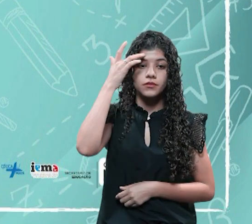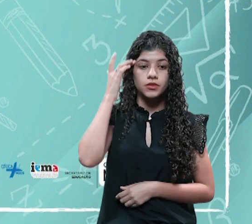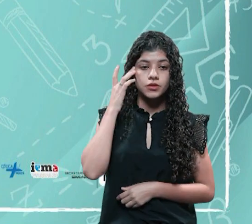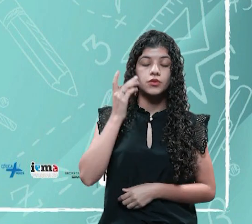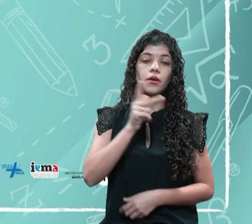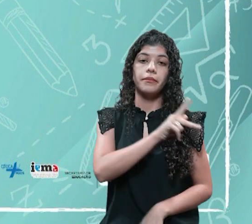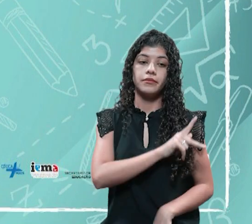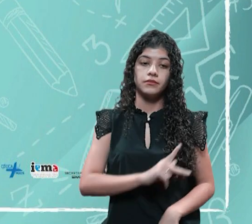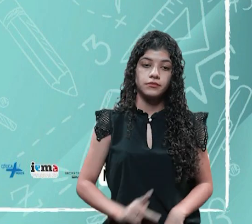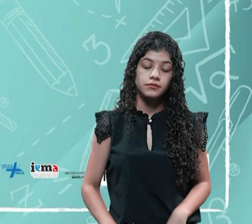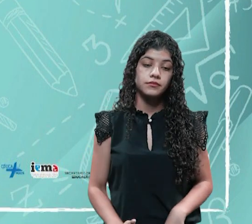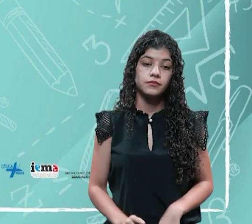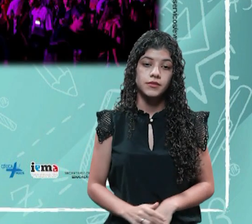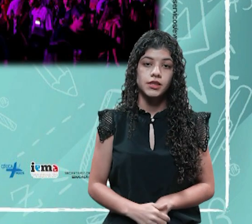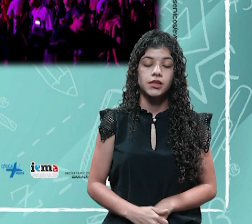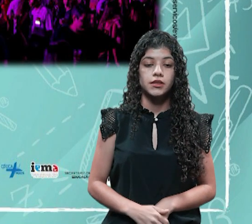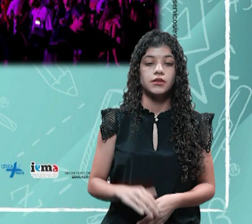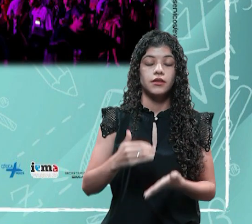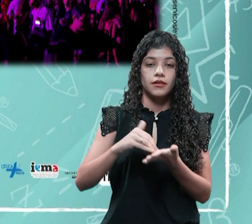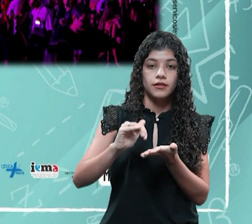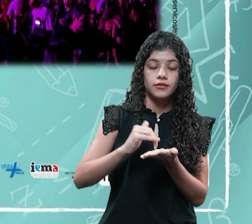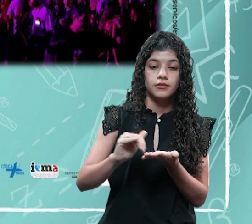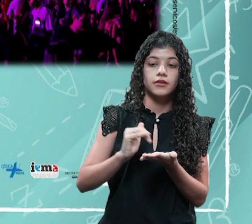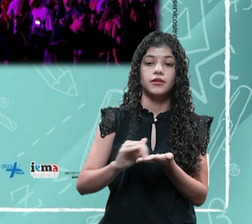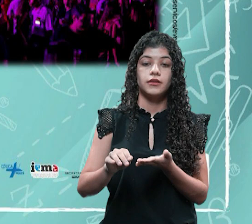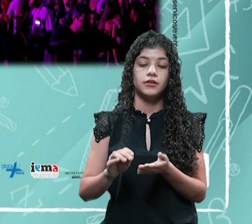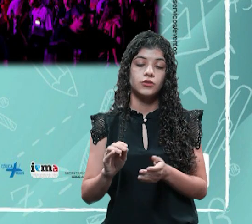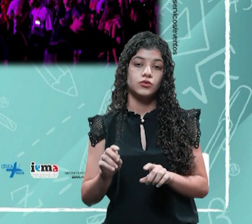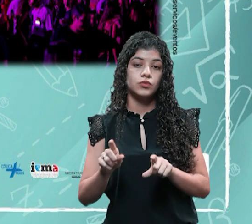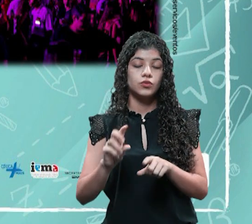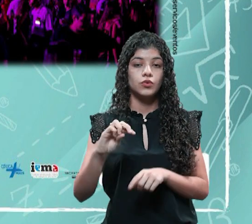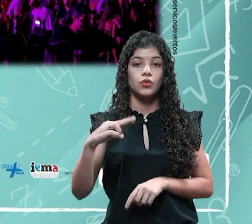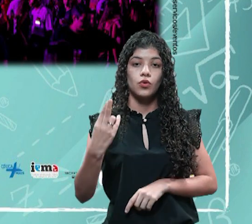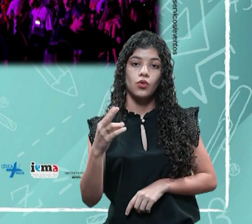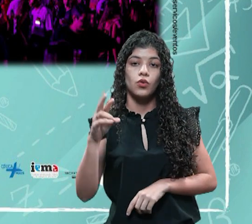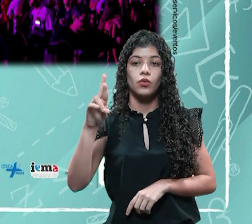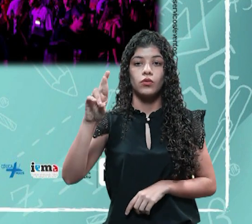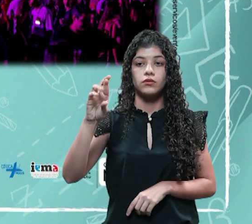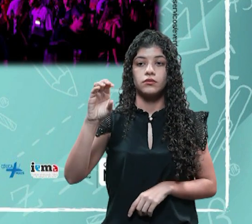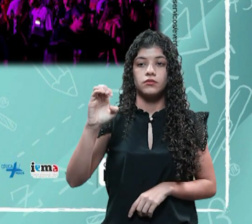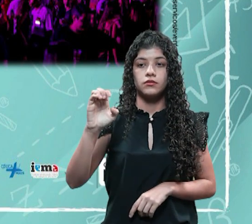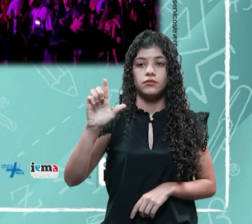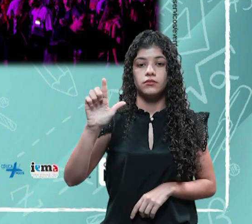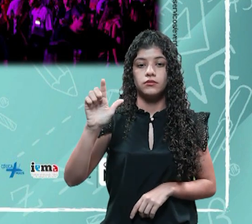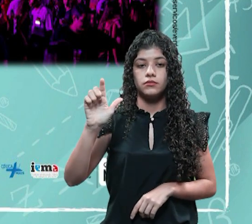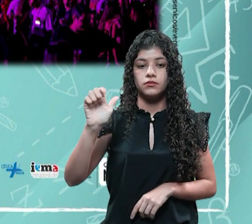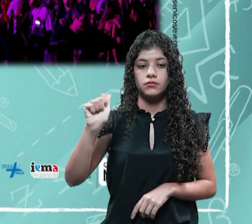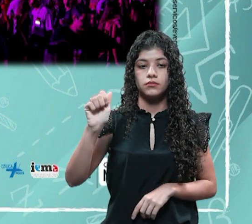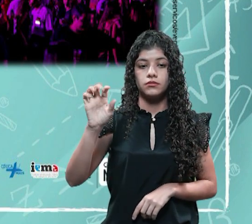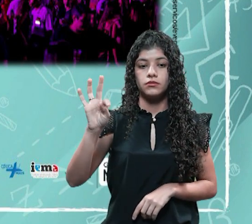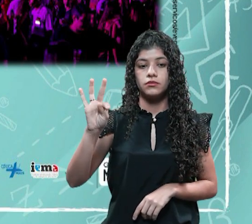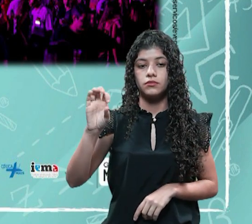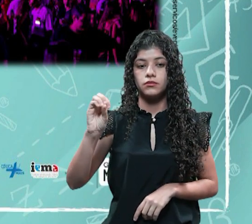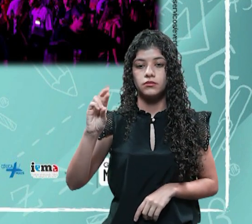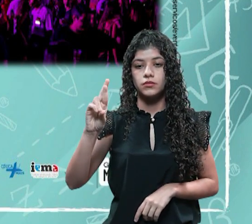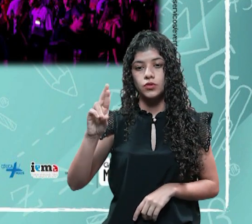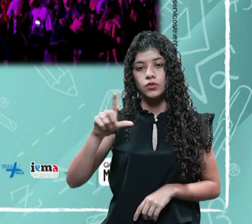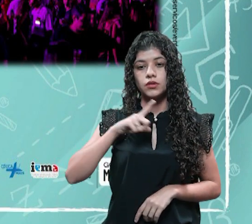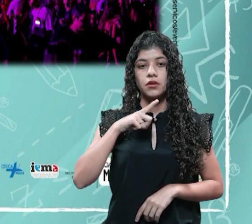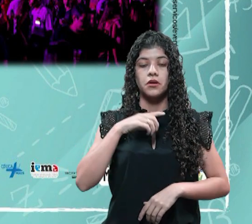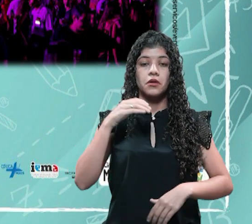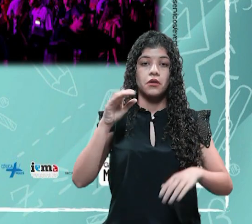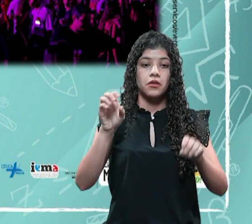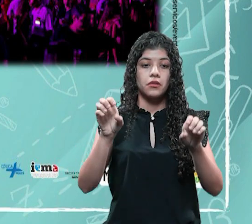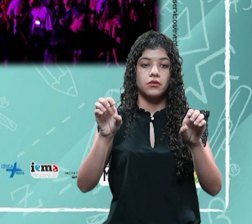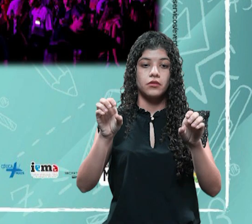ou um secretário ou um relator. Ela precisa de um apoio operacional, então as instalações físicas a gente tem